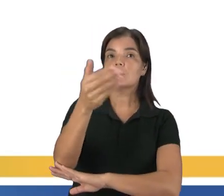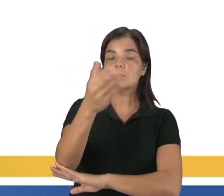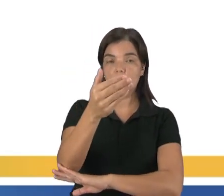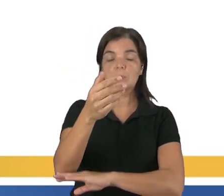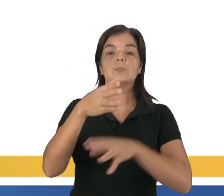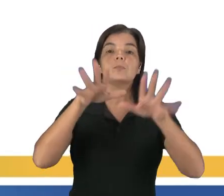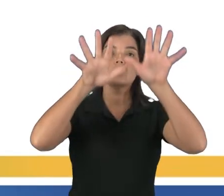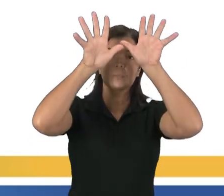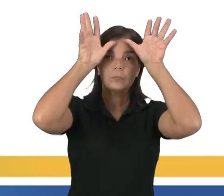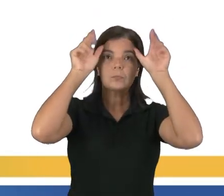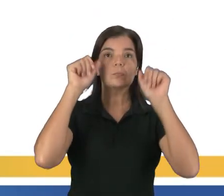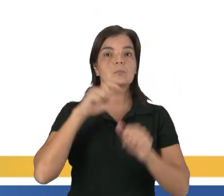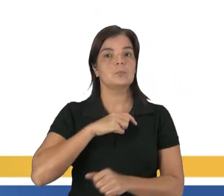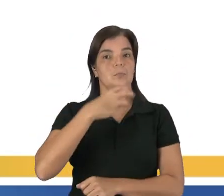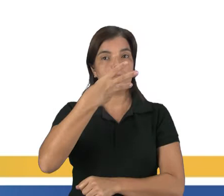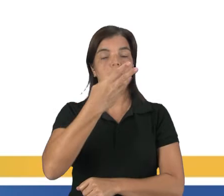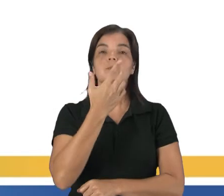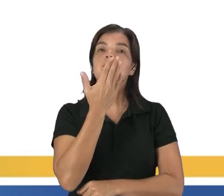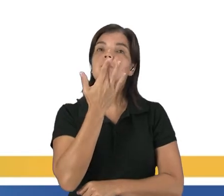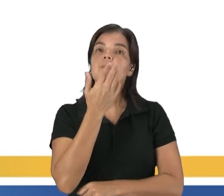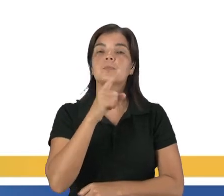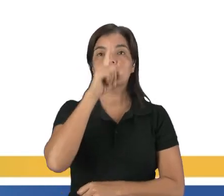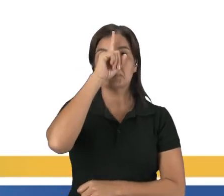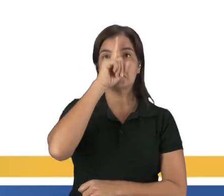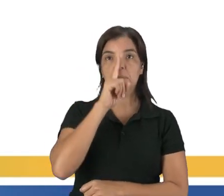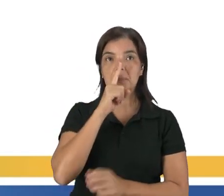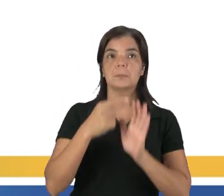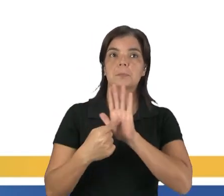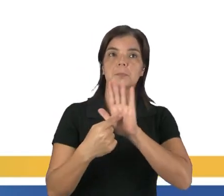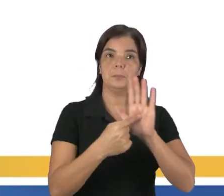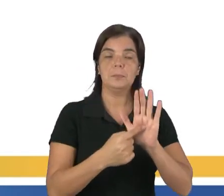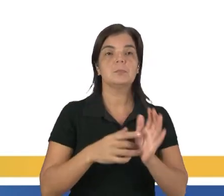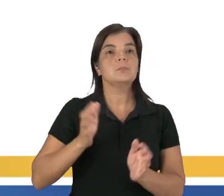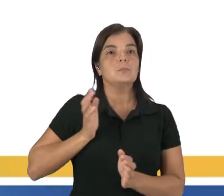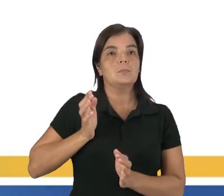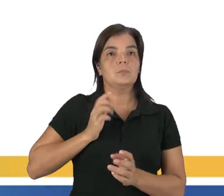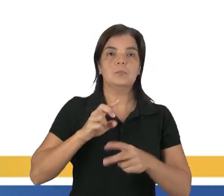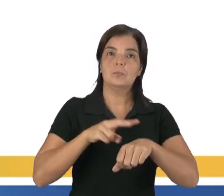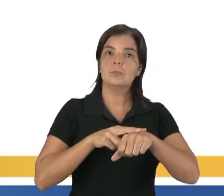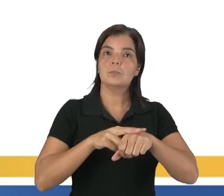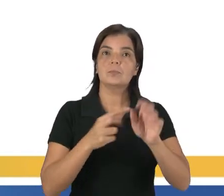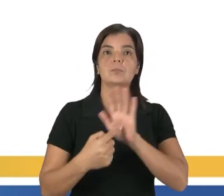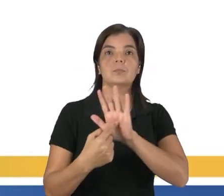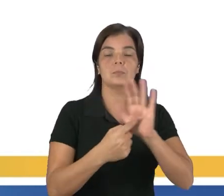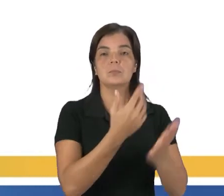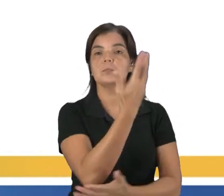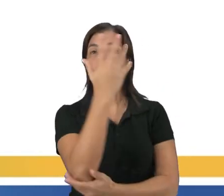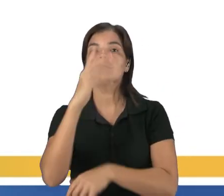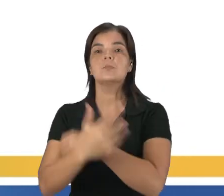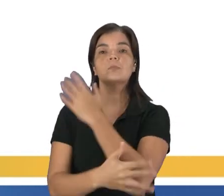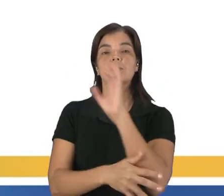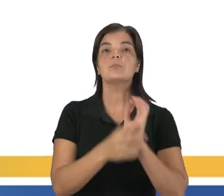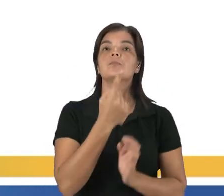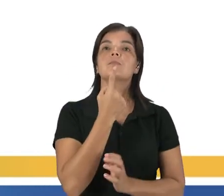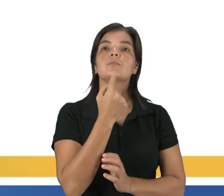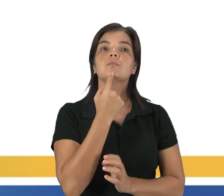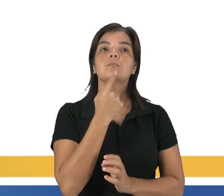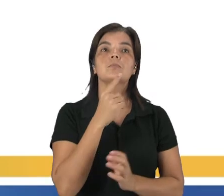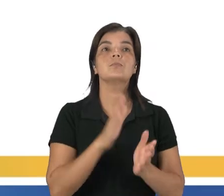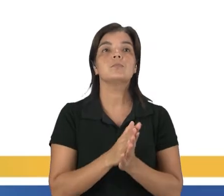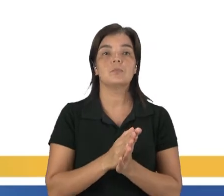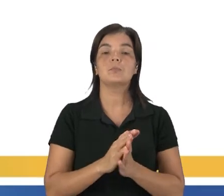A bandeira do Acre possui 3 cores. Amarelo que representa as riquezas, o verde que representa as matas e o vermelho